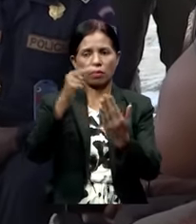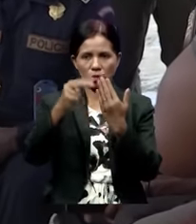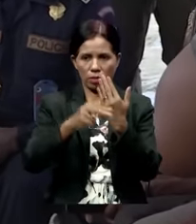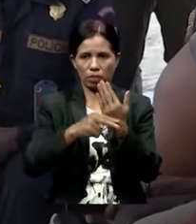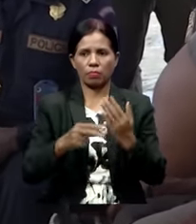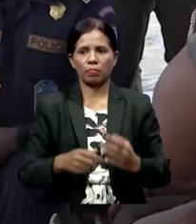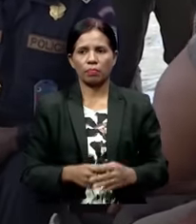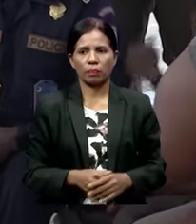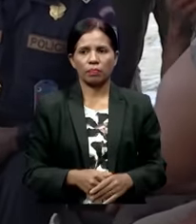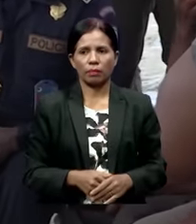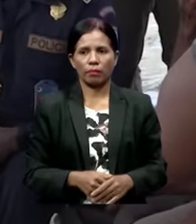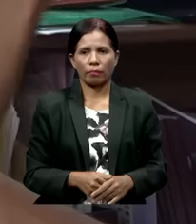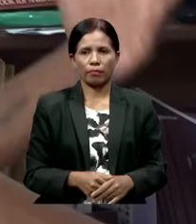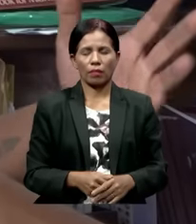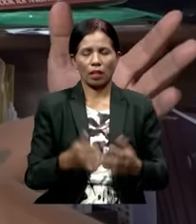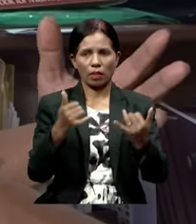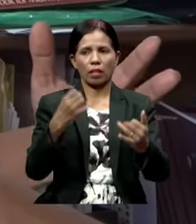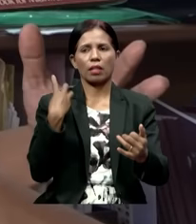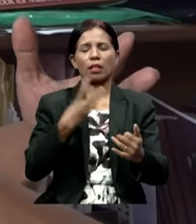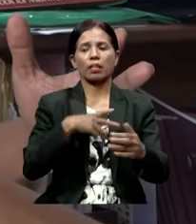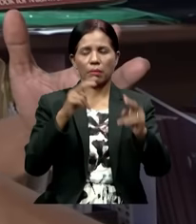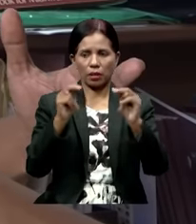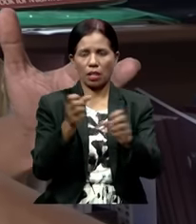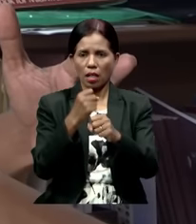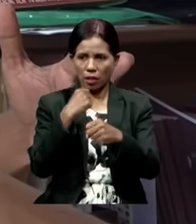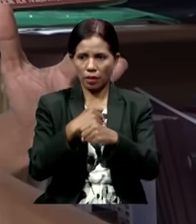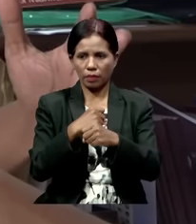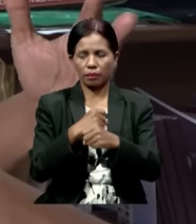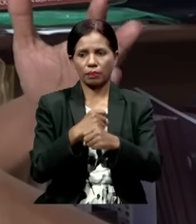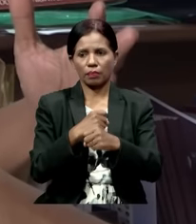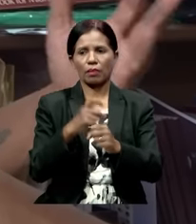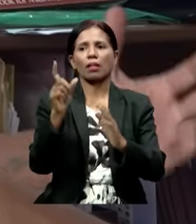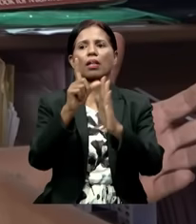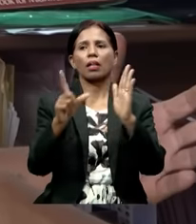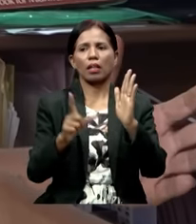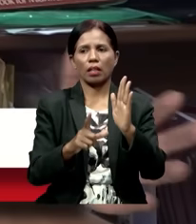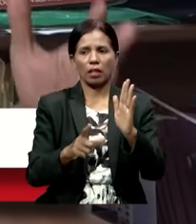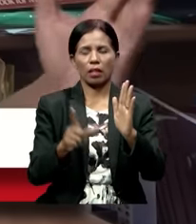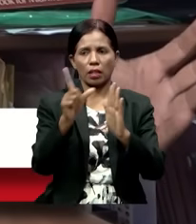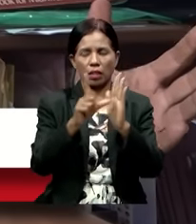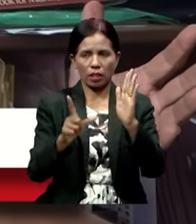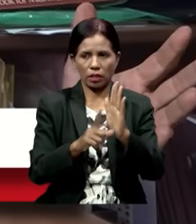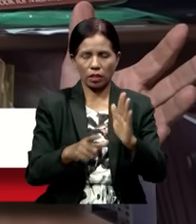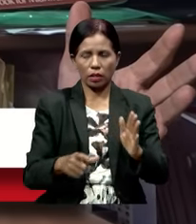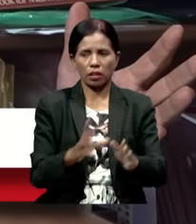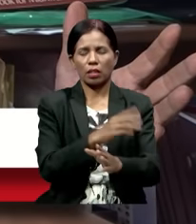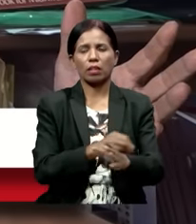novembro. Agora, eu vou ter que precisar de uma maca, de law enforcement, reforça a